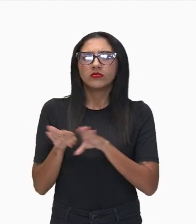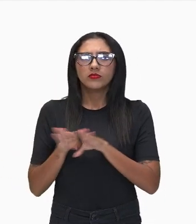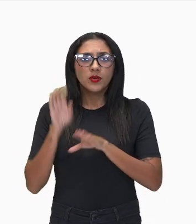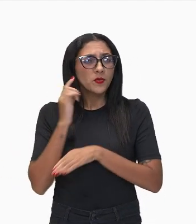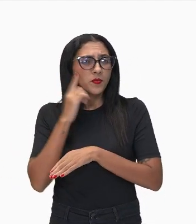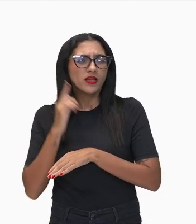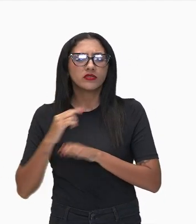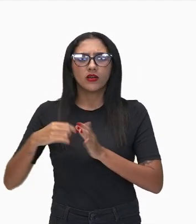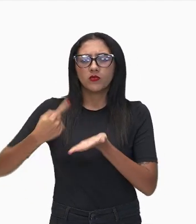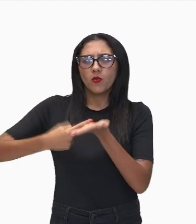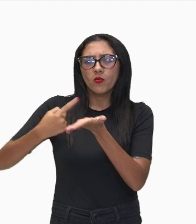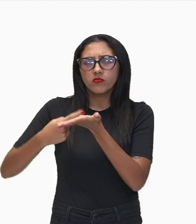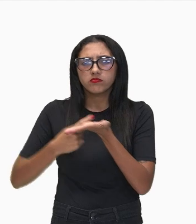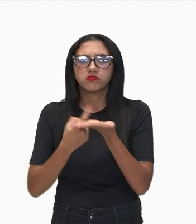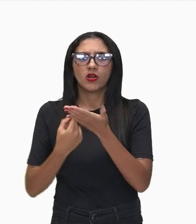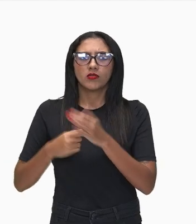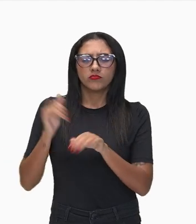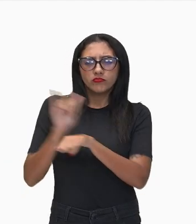estratégias, acordos,